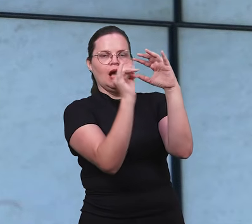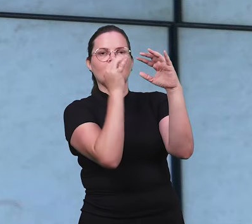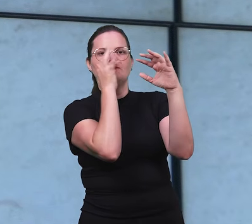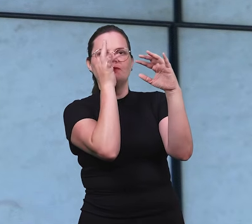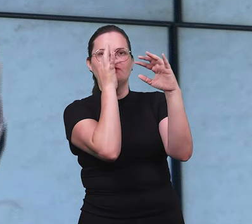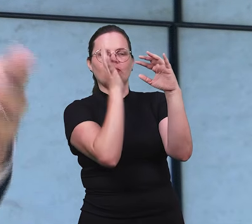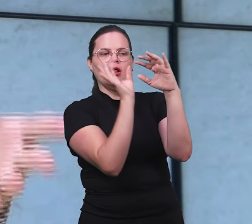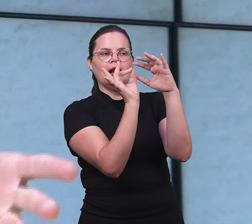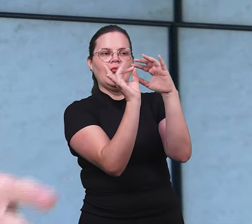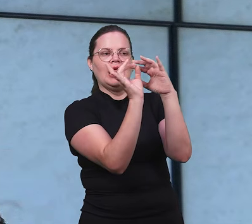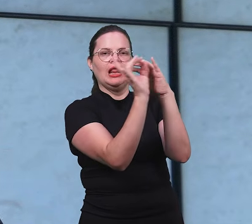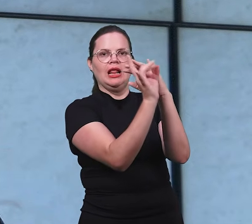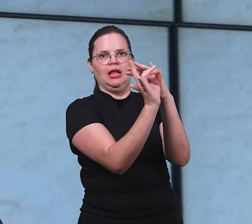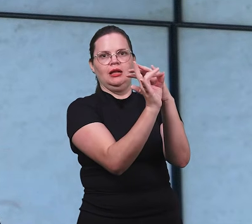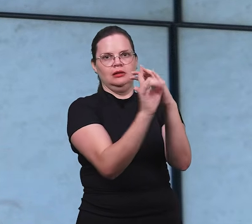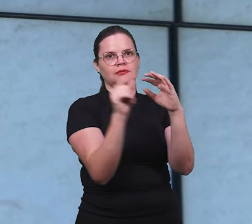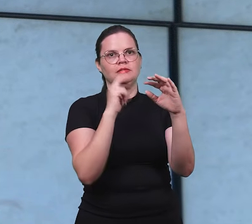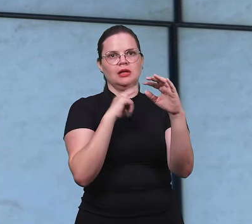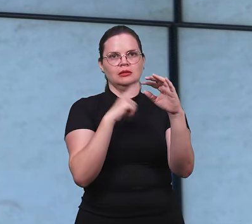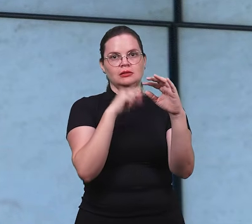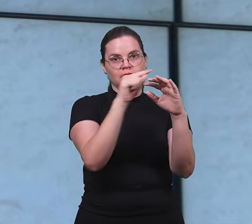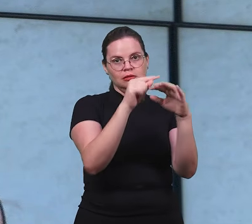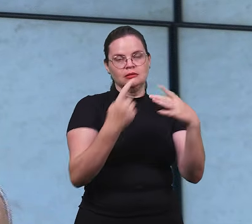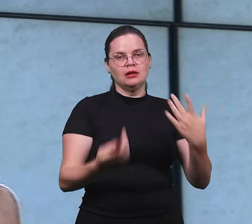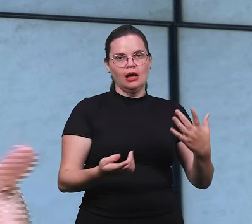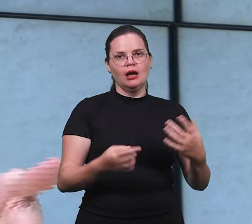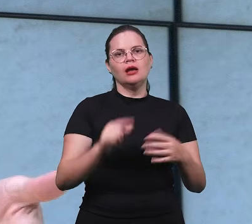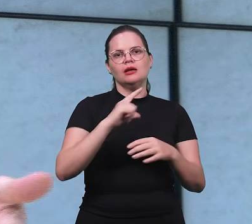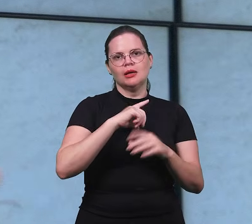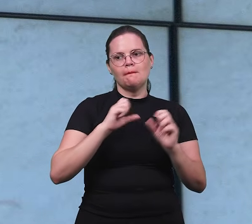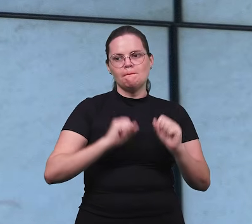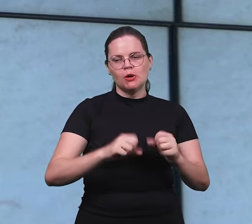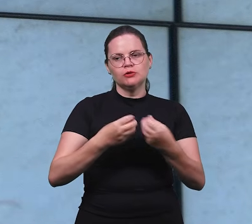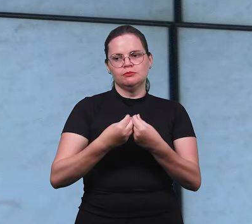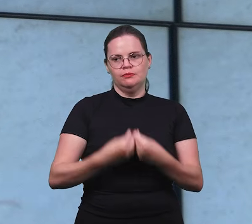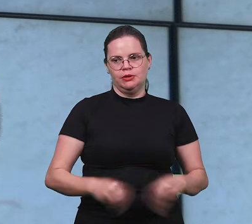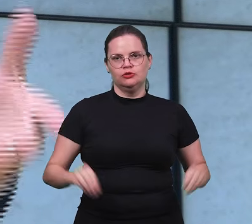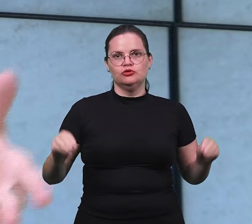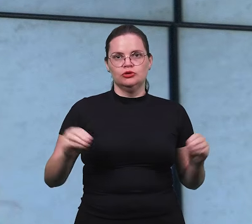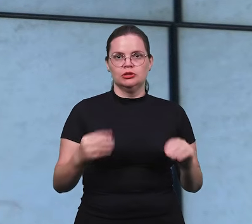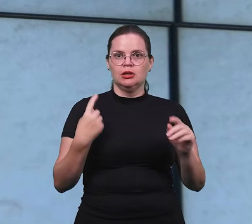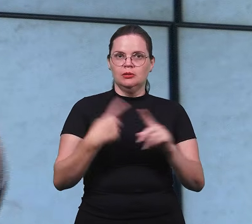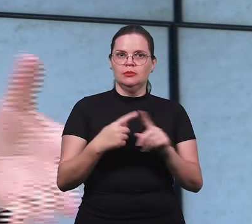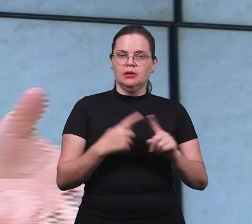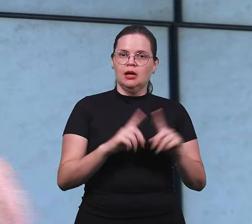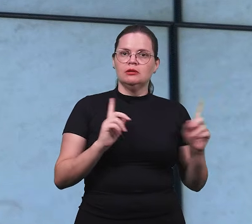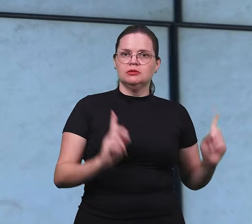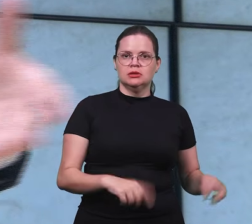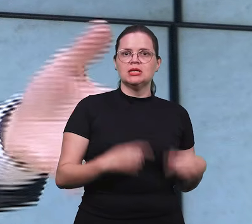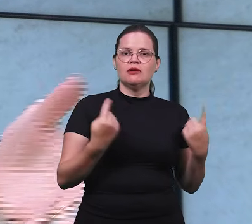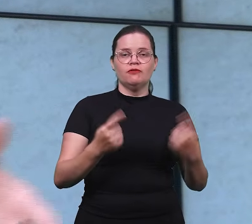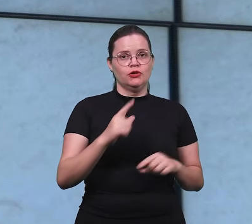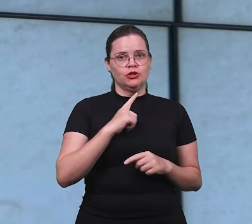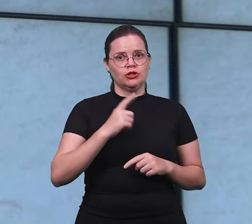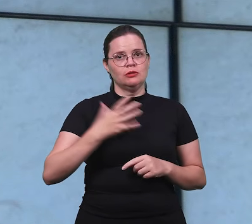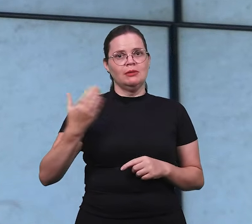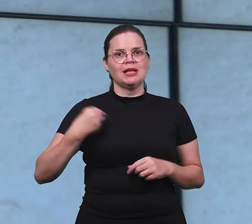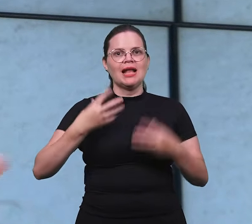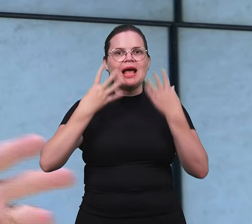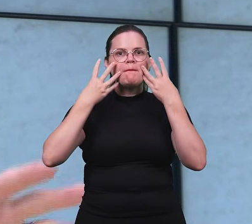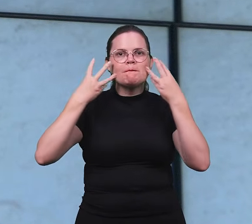flores, né? Até a Bíblia fala as raposinhas, né? Da vinha e tal, que eram os desafios ali daquela